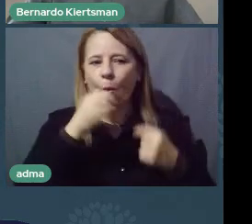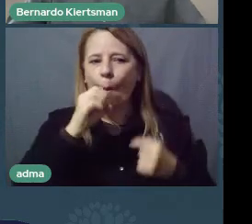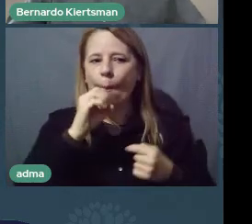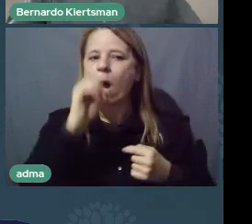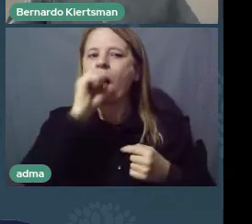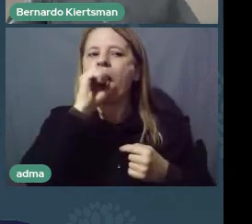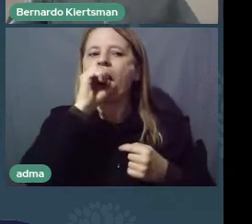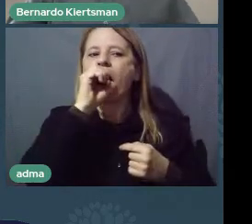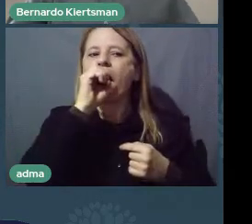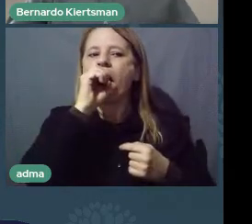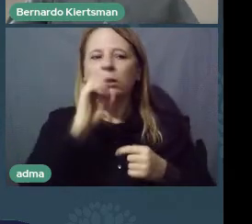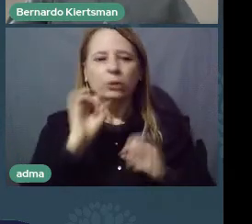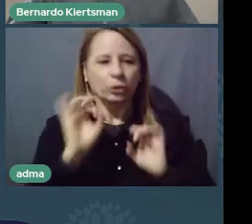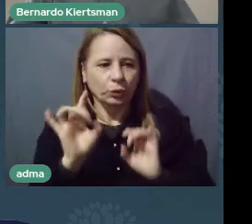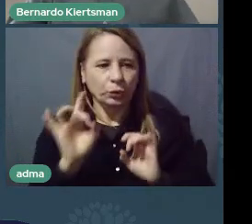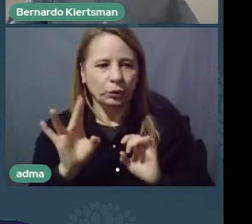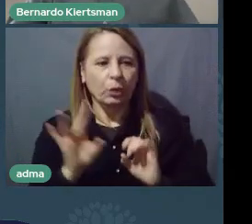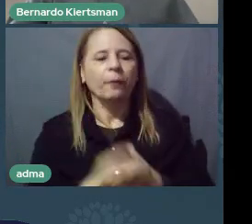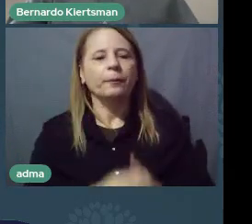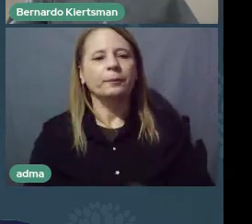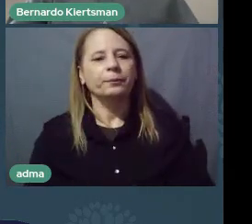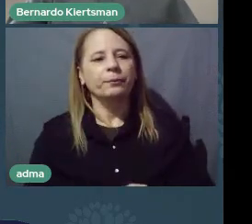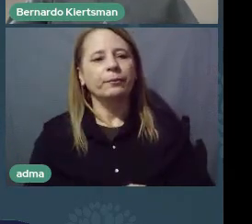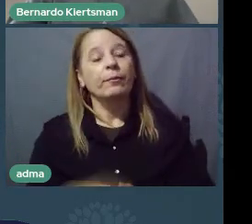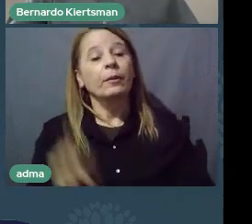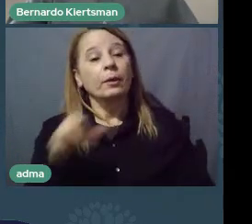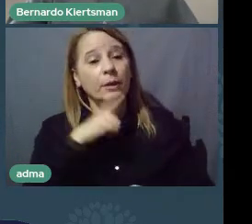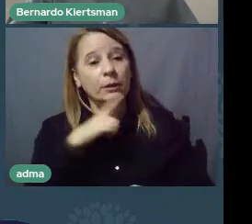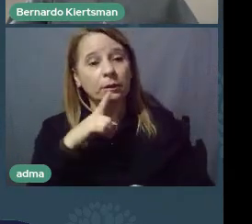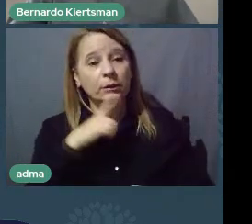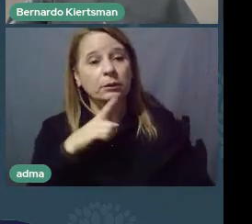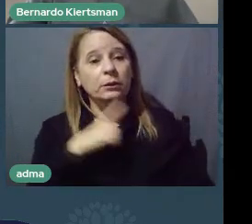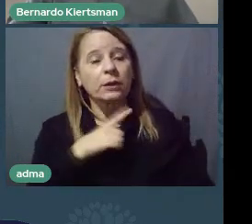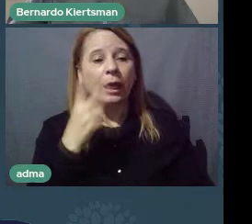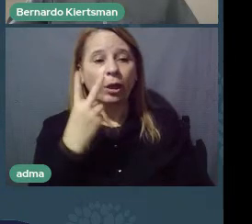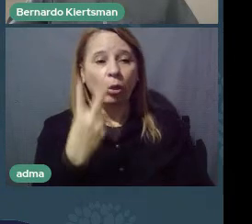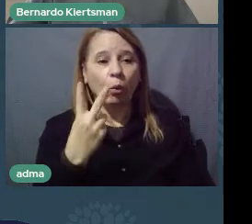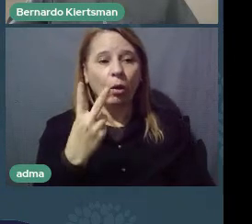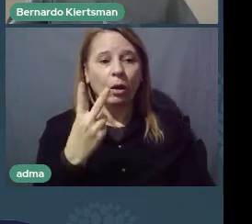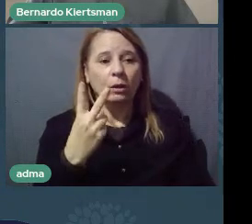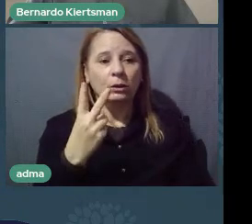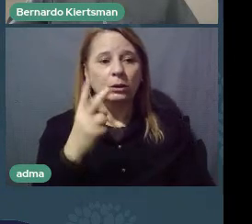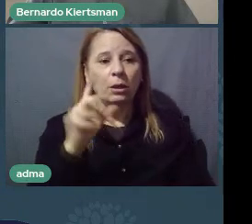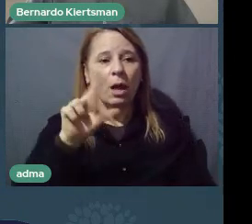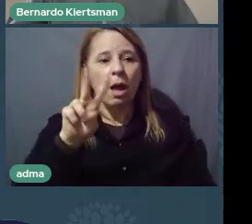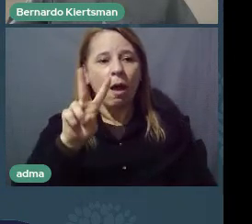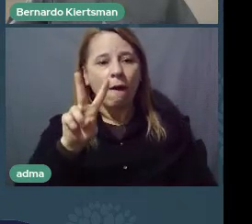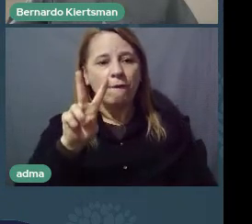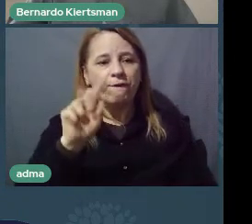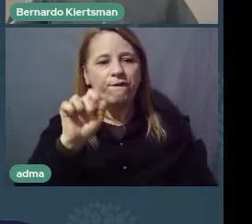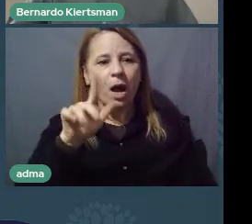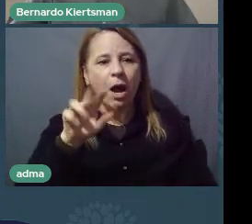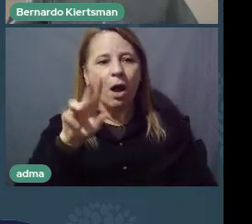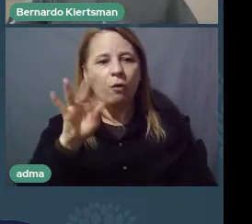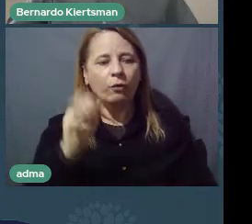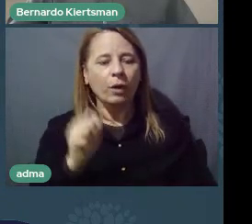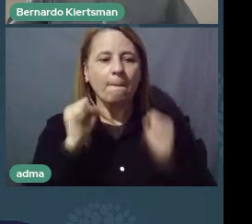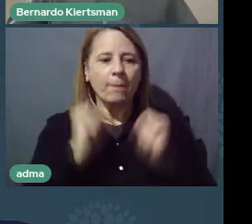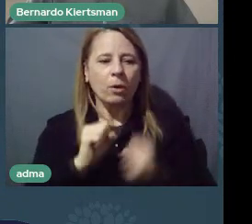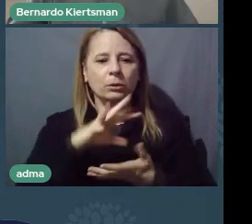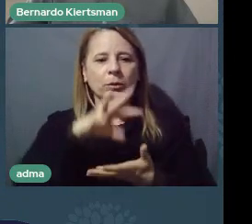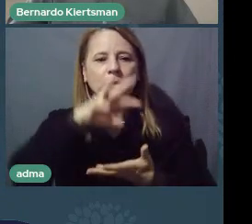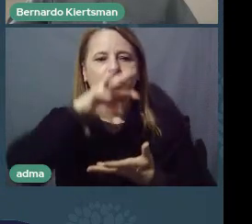é? E esse espaçador também tem 2 válvulas. Quer dizer, você pode fazer a respiração